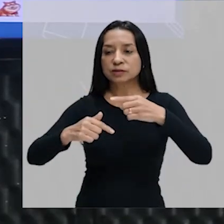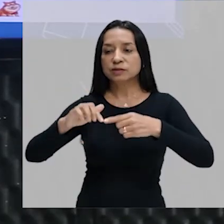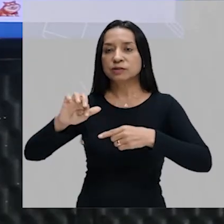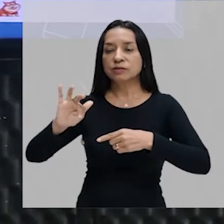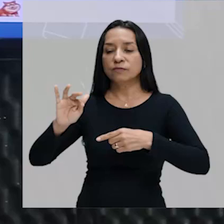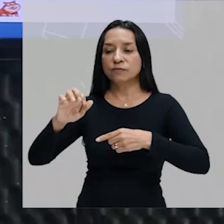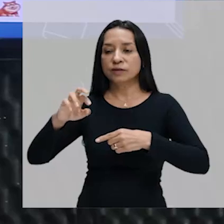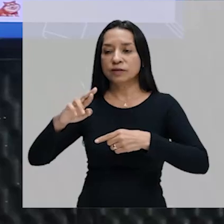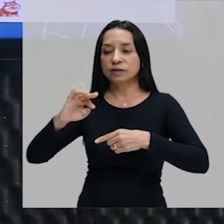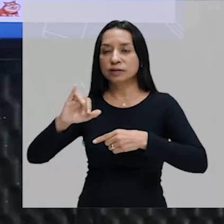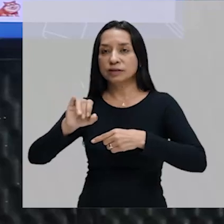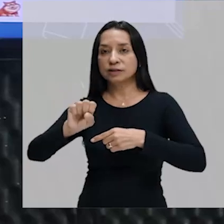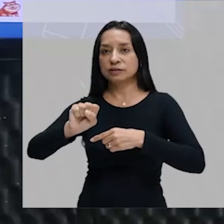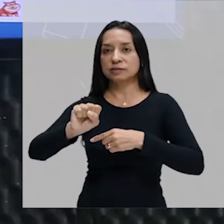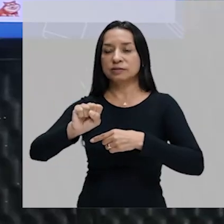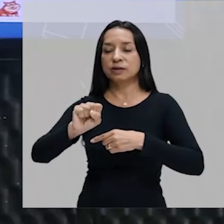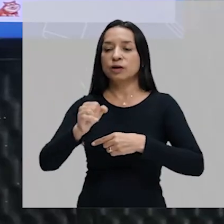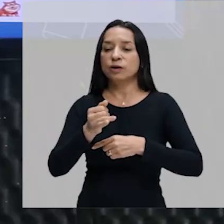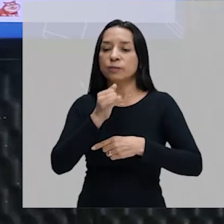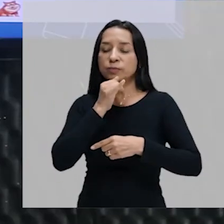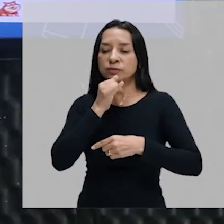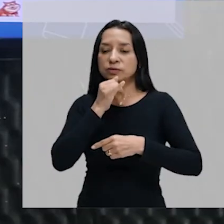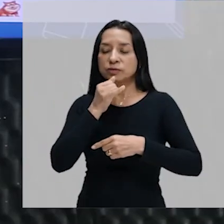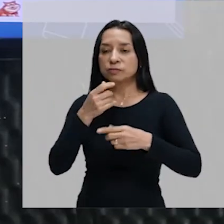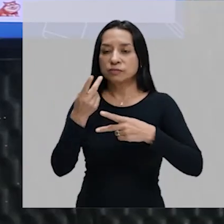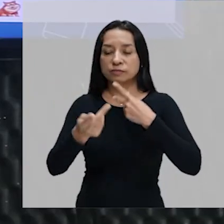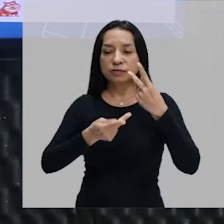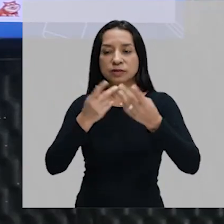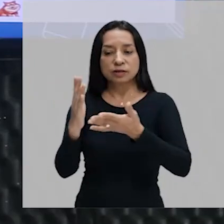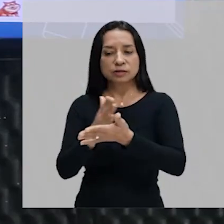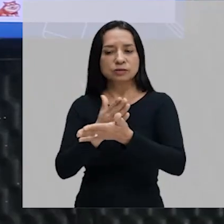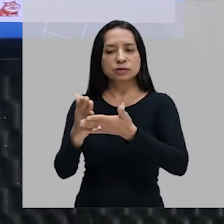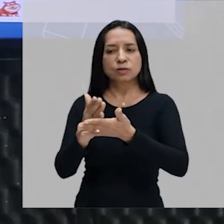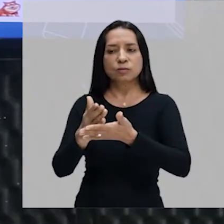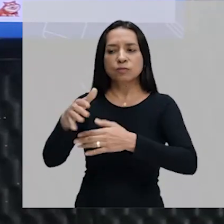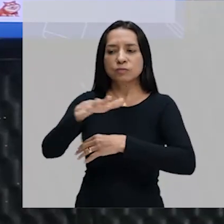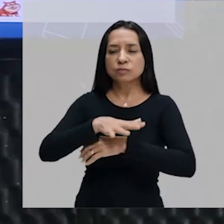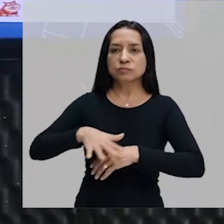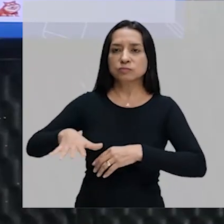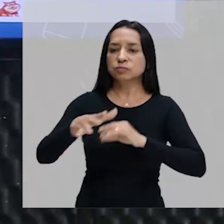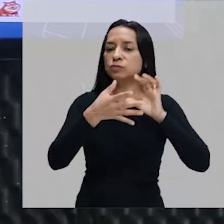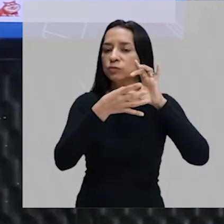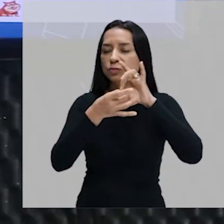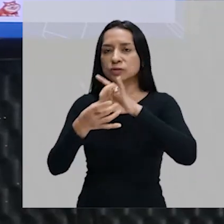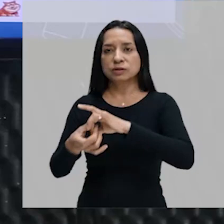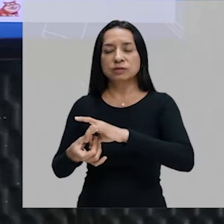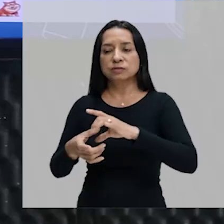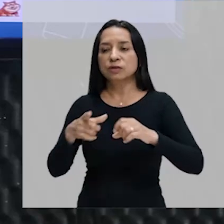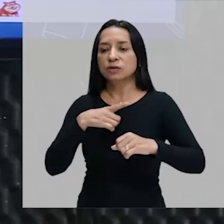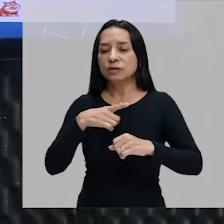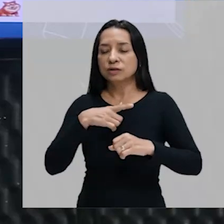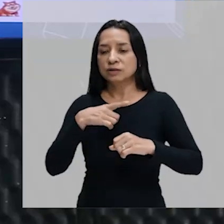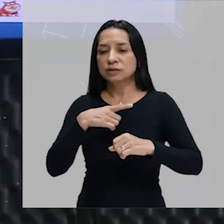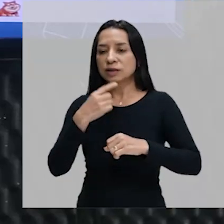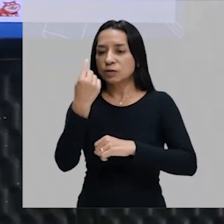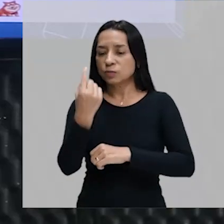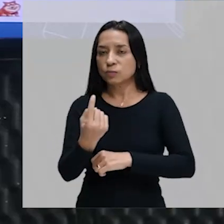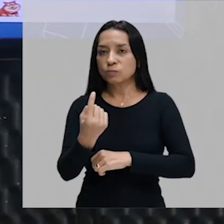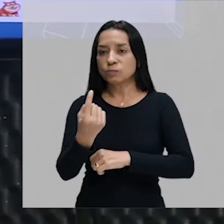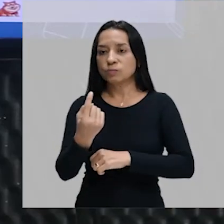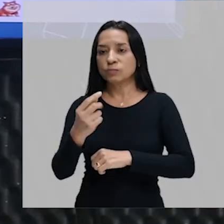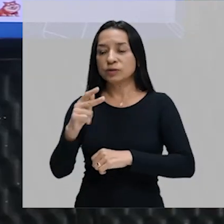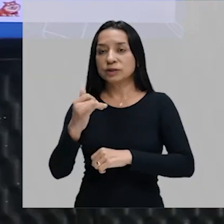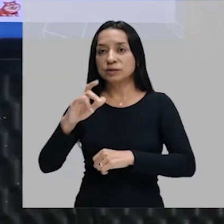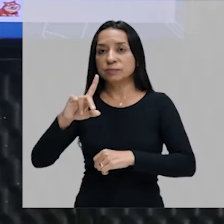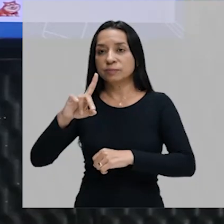vamos falar de algumas situações quando a gente tem cruzamento de determinados indivíduos, gera um híbrido. Esse